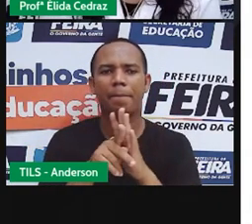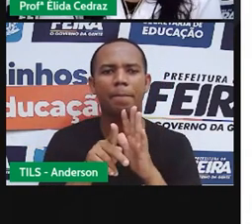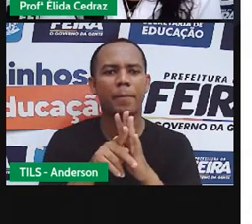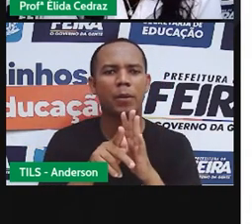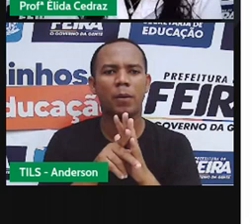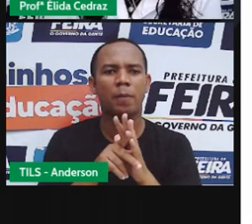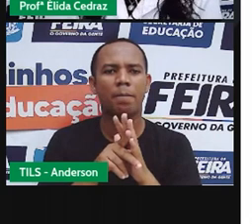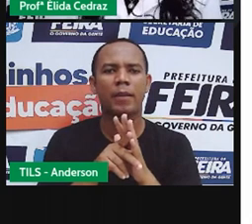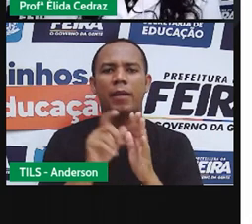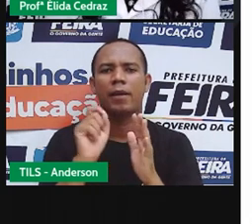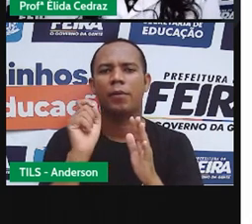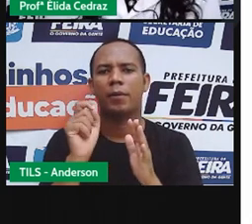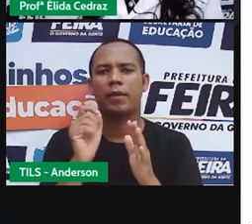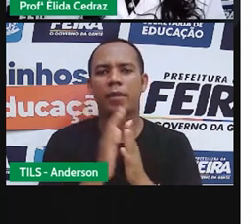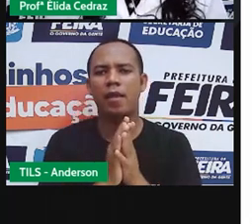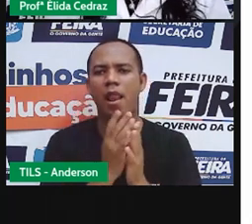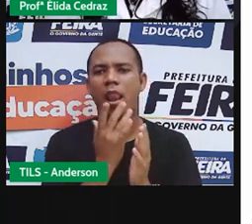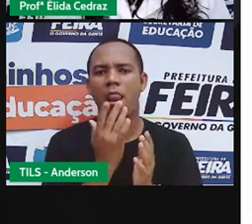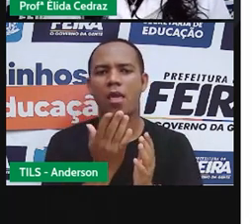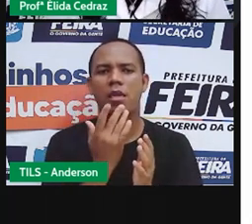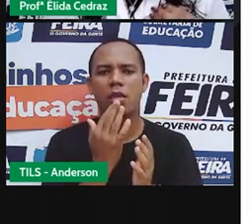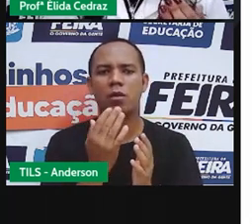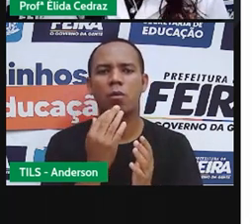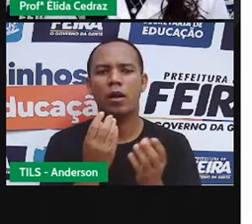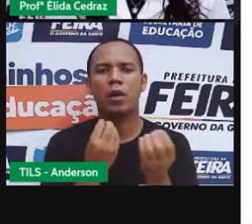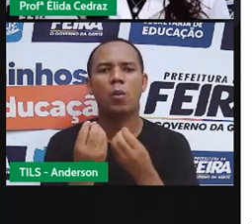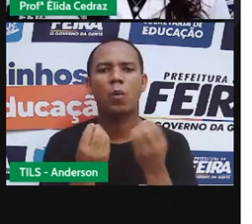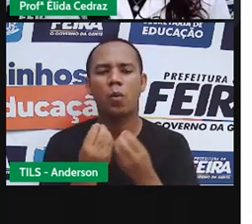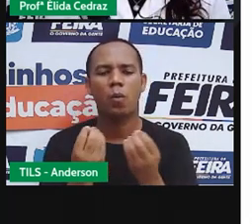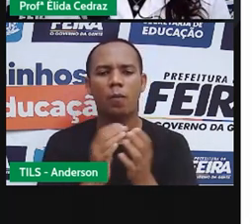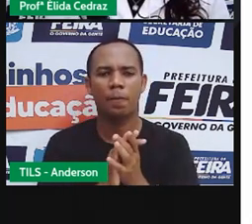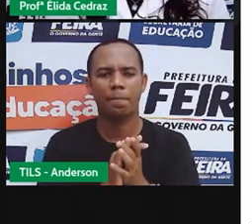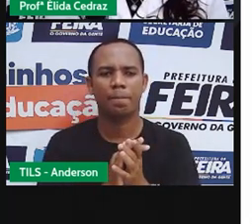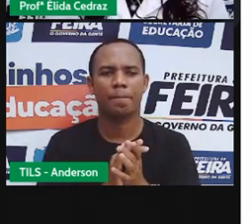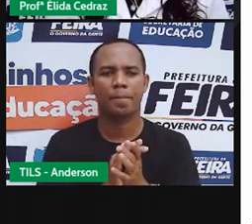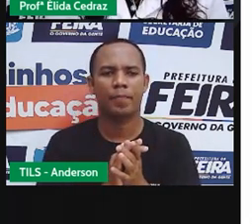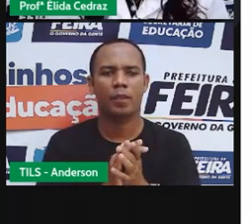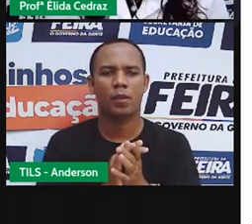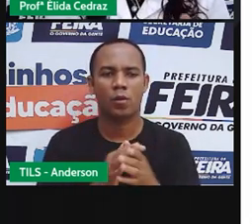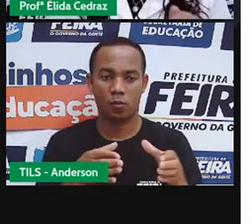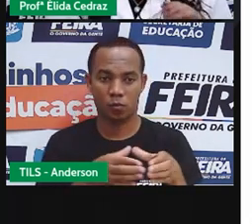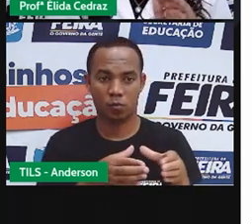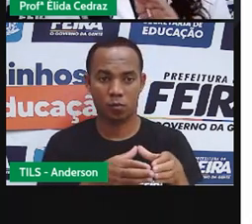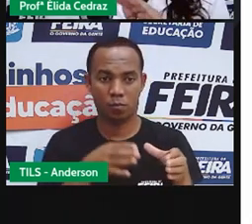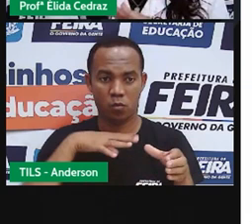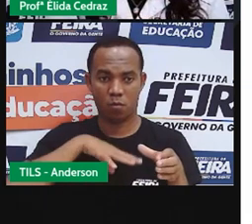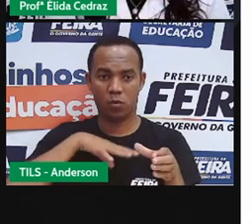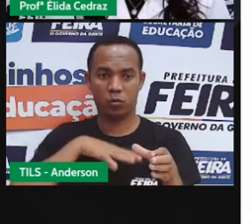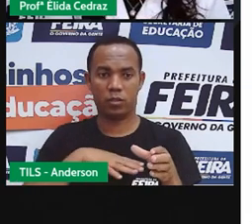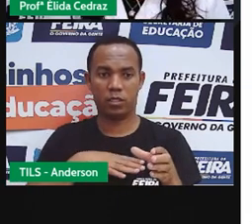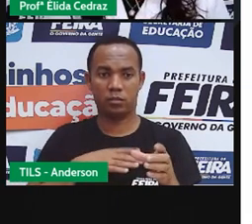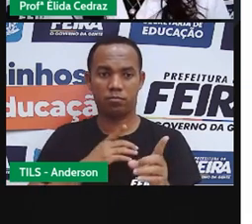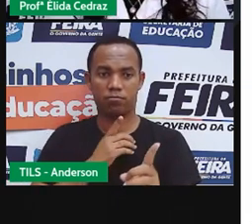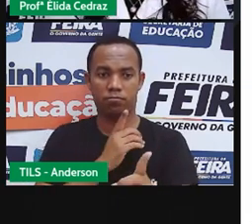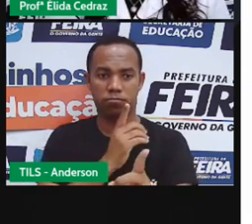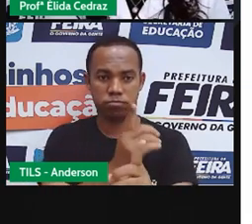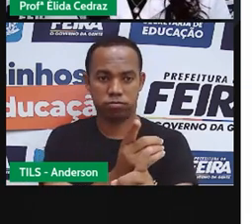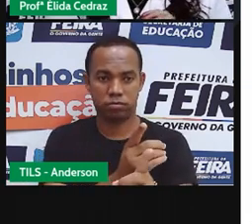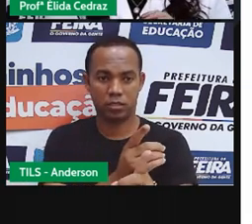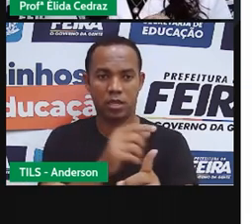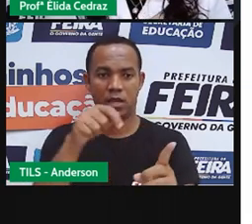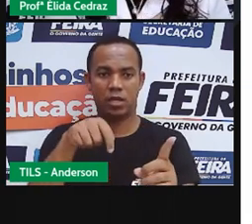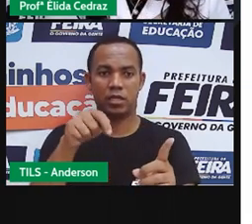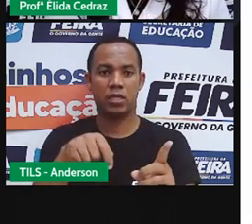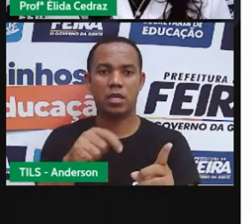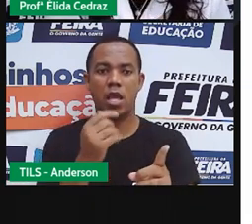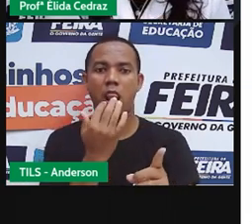A nossa língua tem muita influência indígena. Quando os portugueses chegaram aqui, no litoral onde eles chegaram,